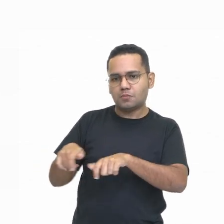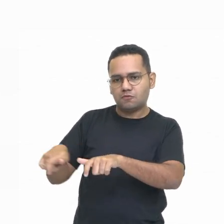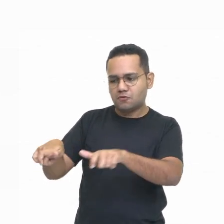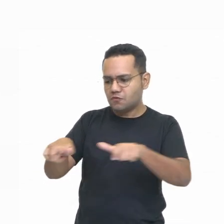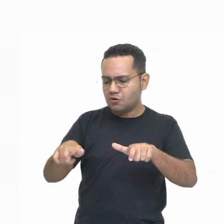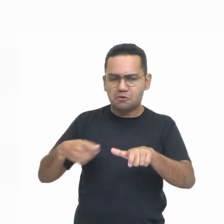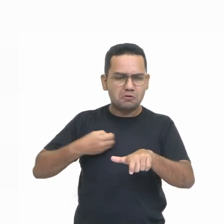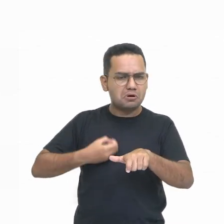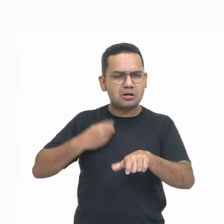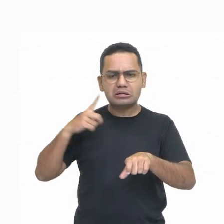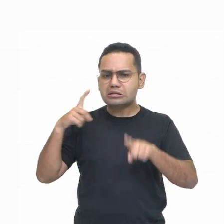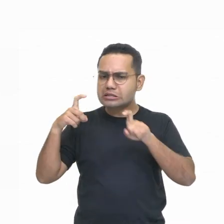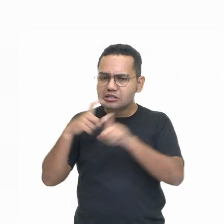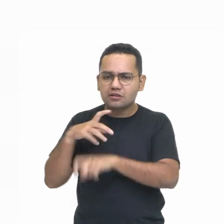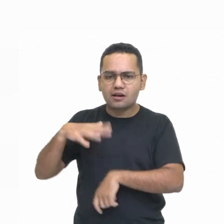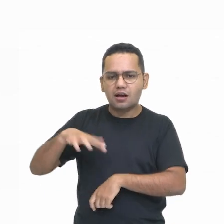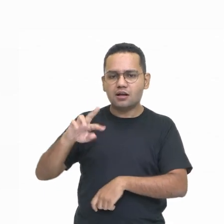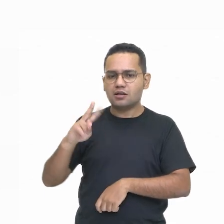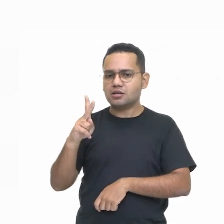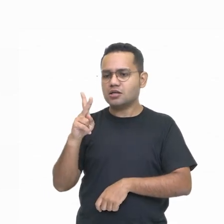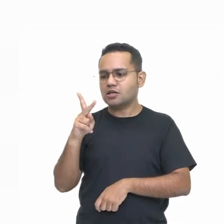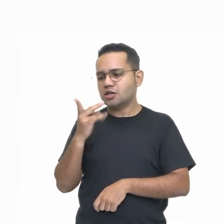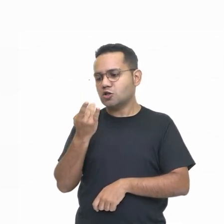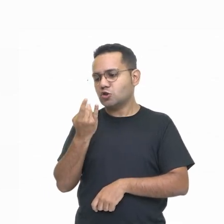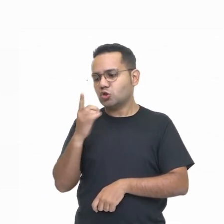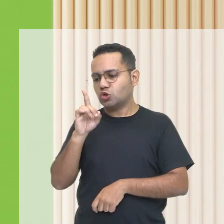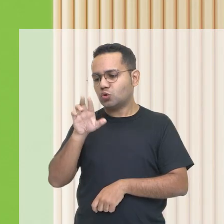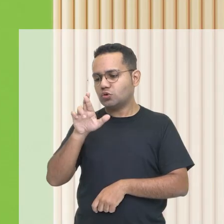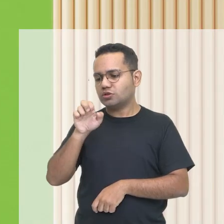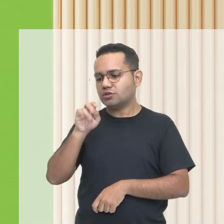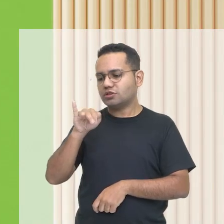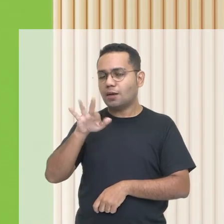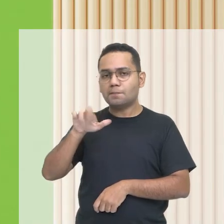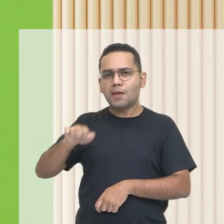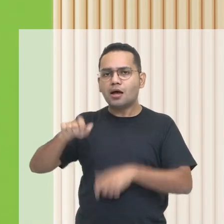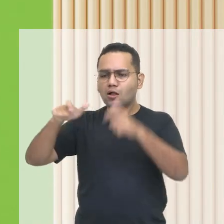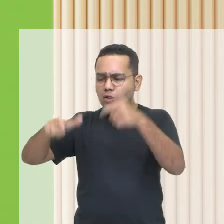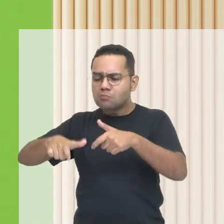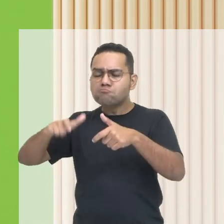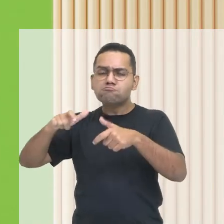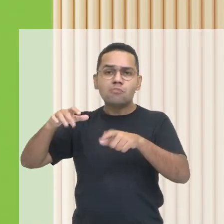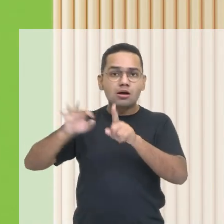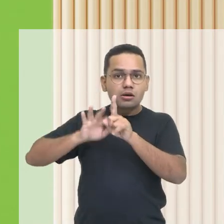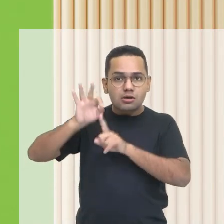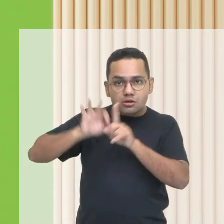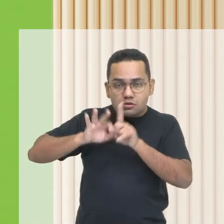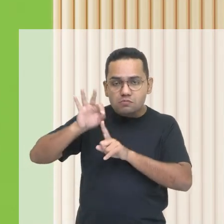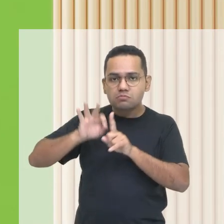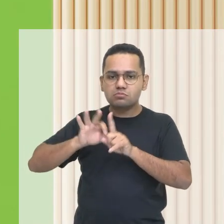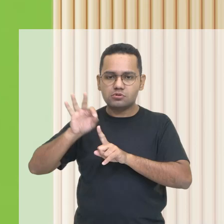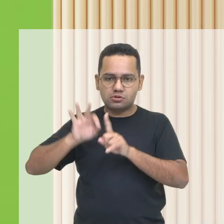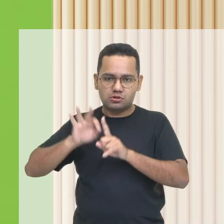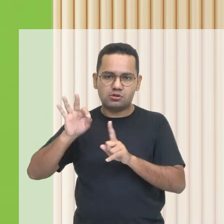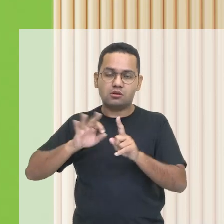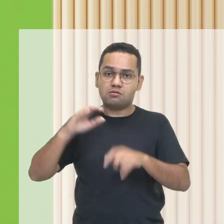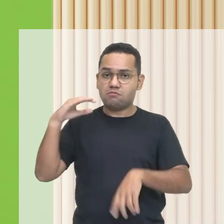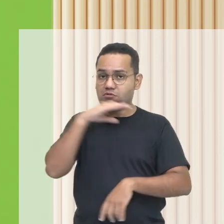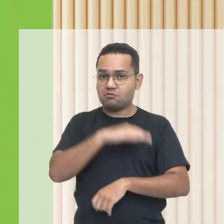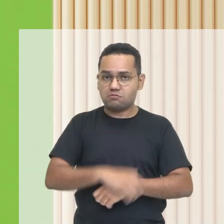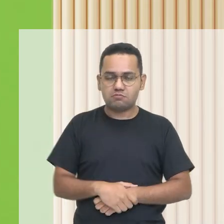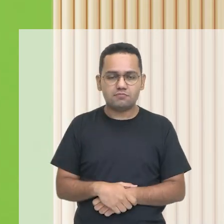locais extremos como fontes hidrotermais. Então, existem bactérias que vivem em locais extremos